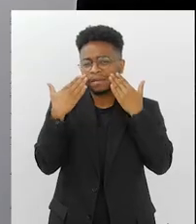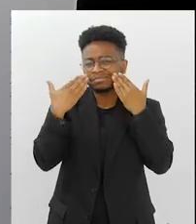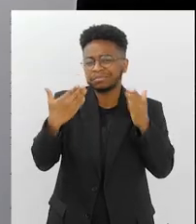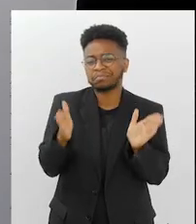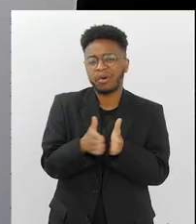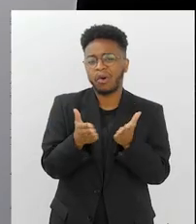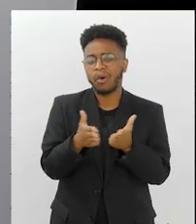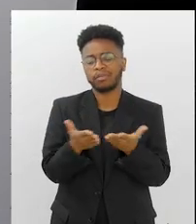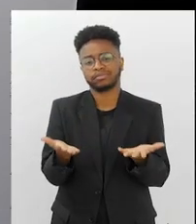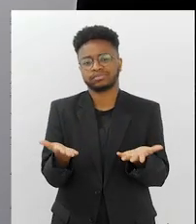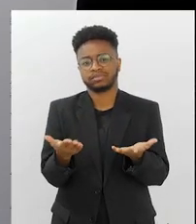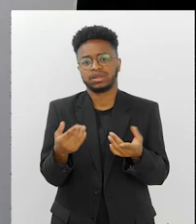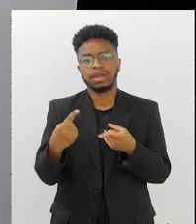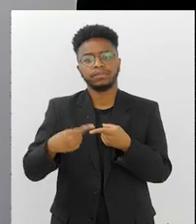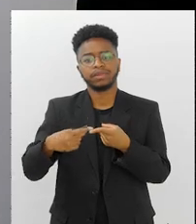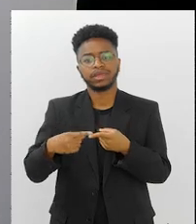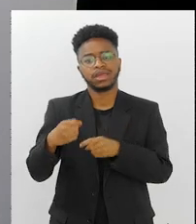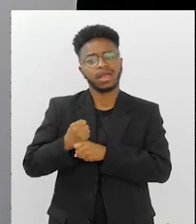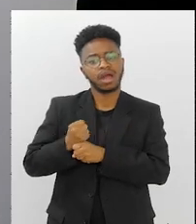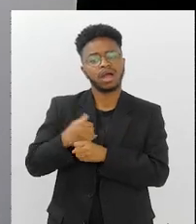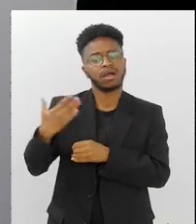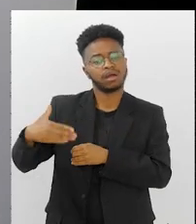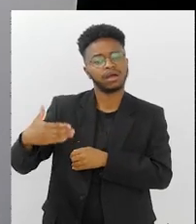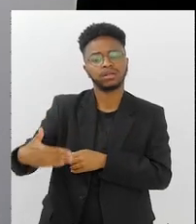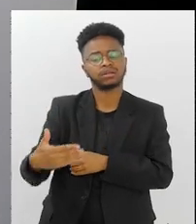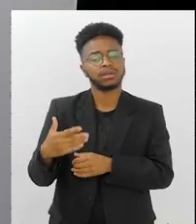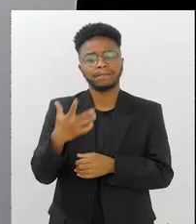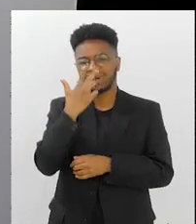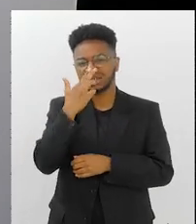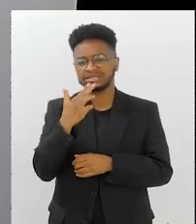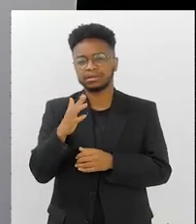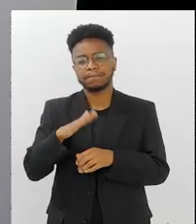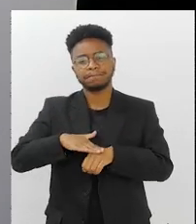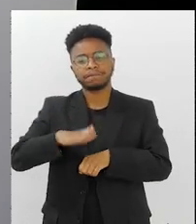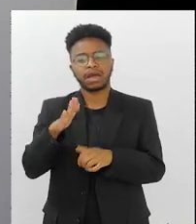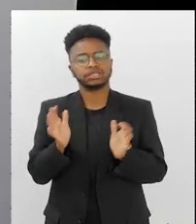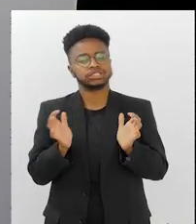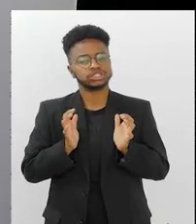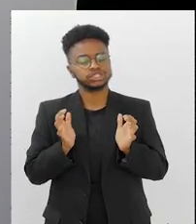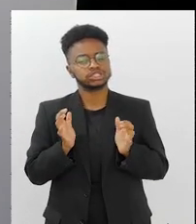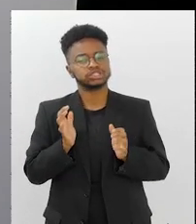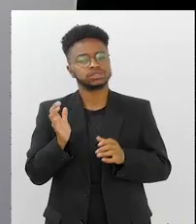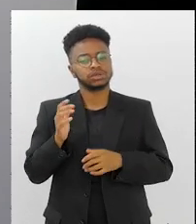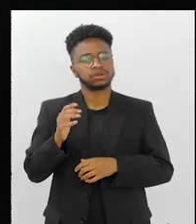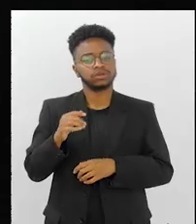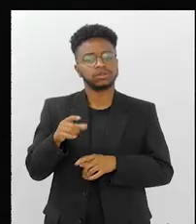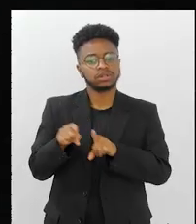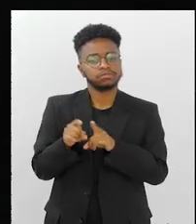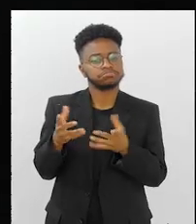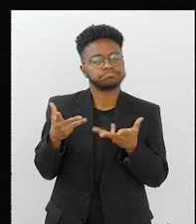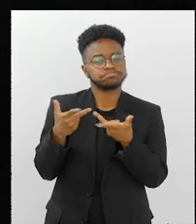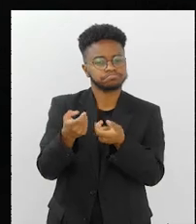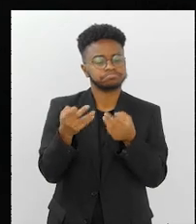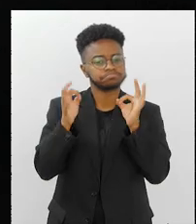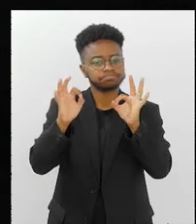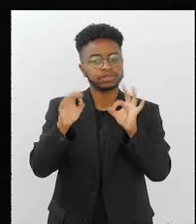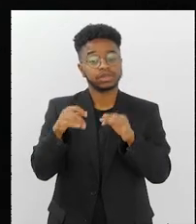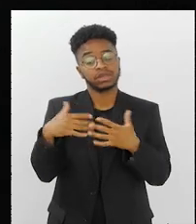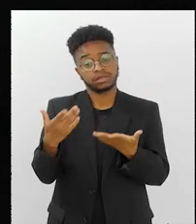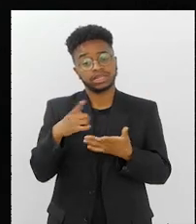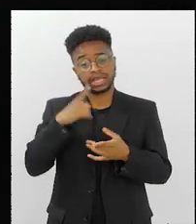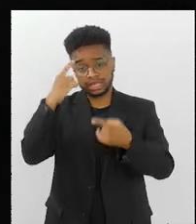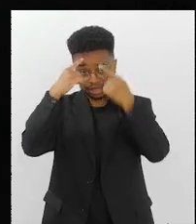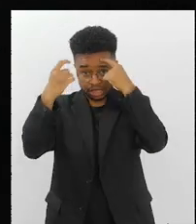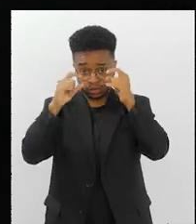empobrece o espetáculo que cada ano se torna ainda mais rico e aí eu fui contra E aí eu dei uma ideia de limitar